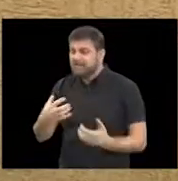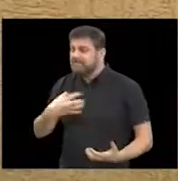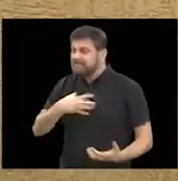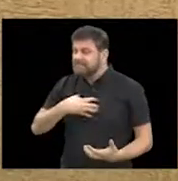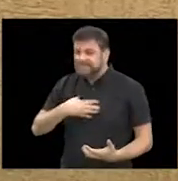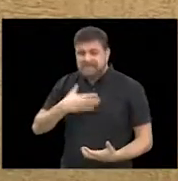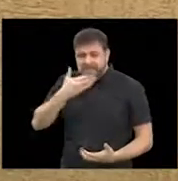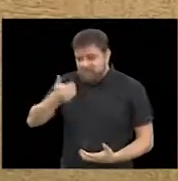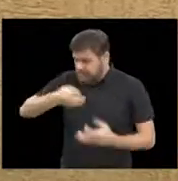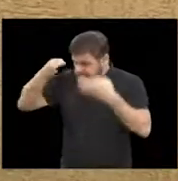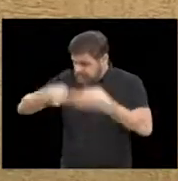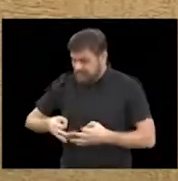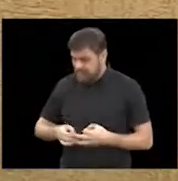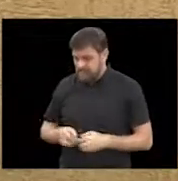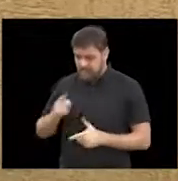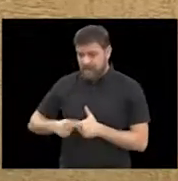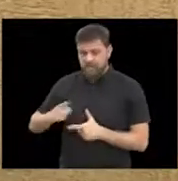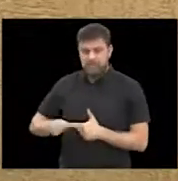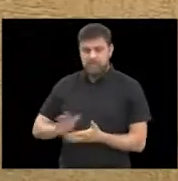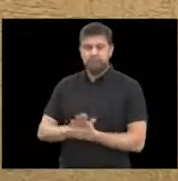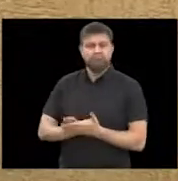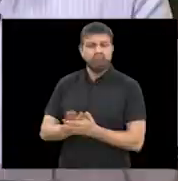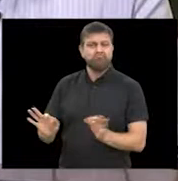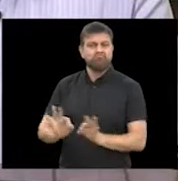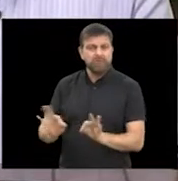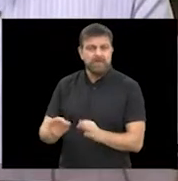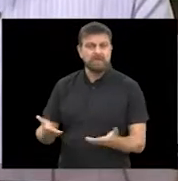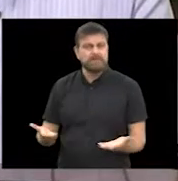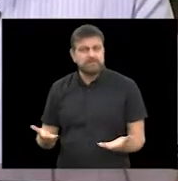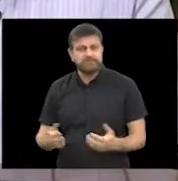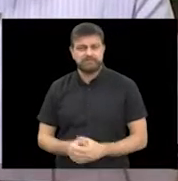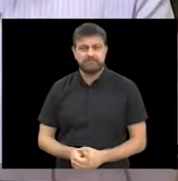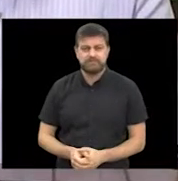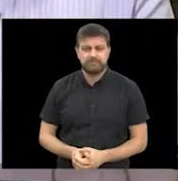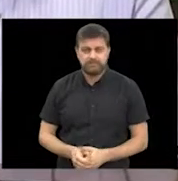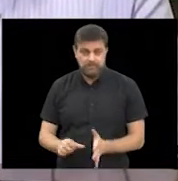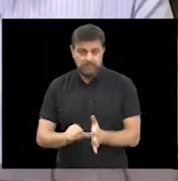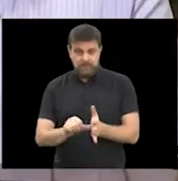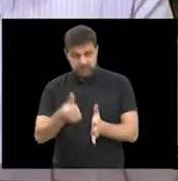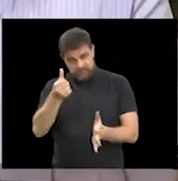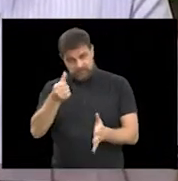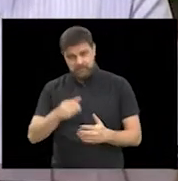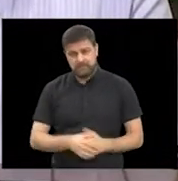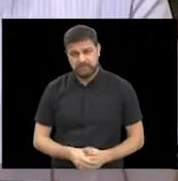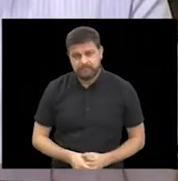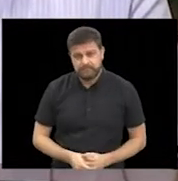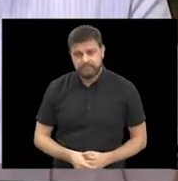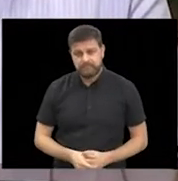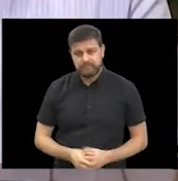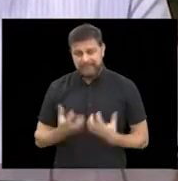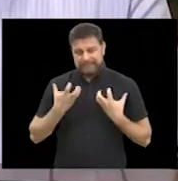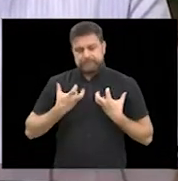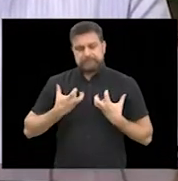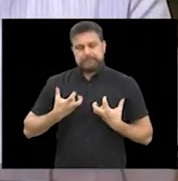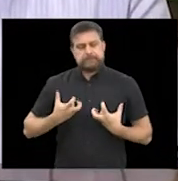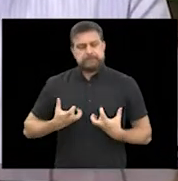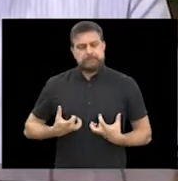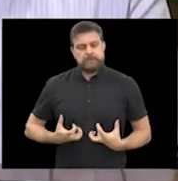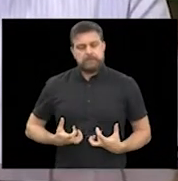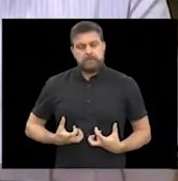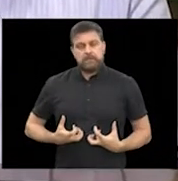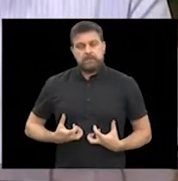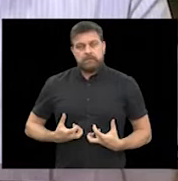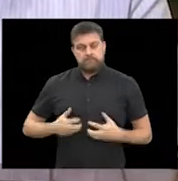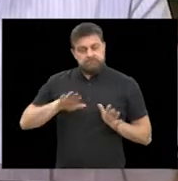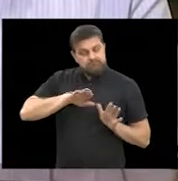gente não ter problemas com o aparelho digestório? Bom, primeiro, eliminar o estresse, que esse é muito